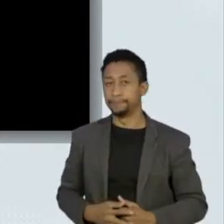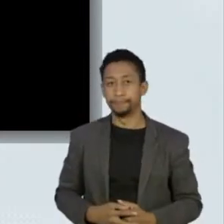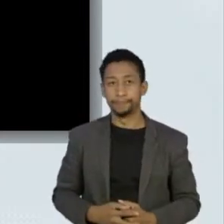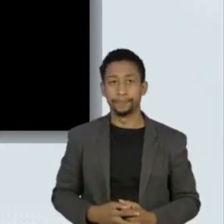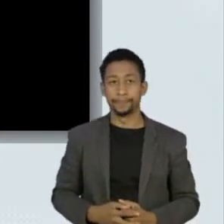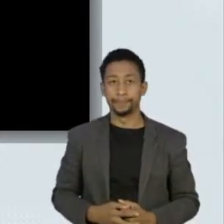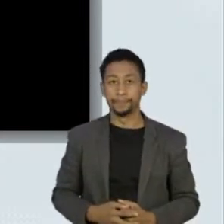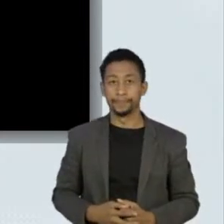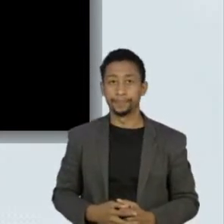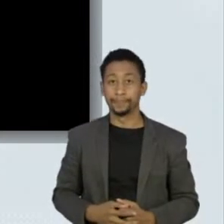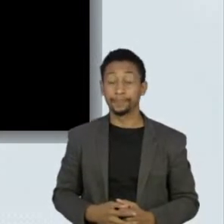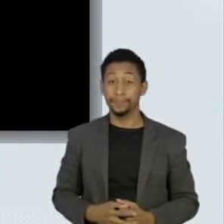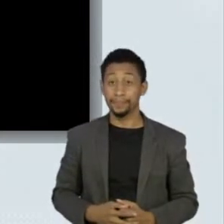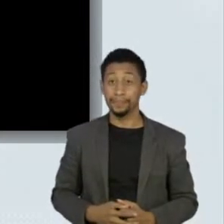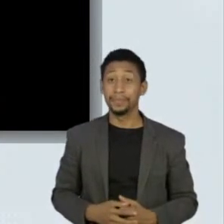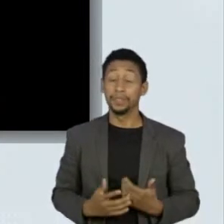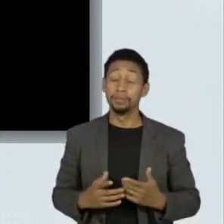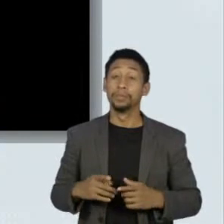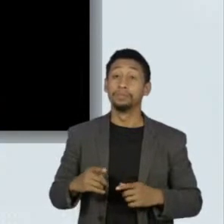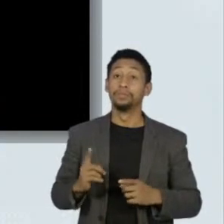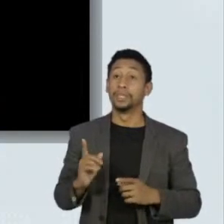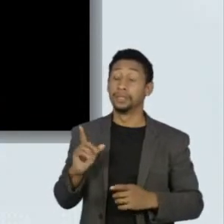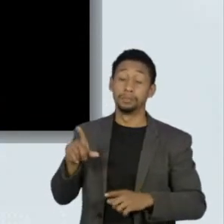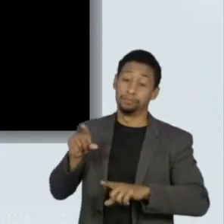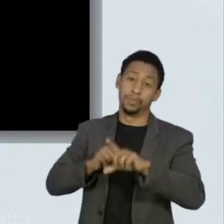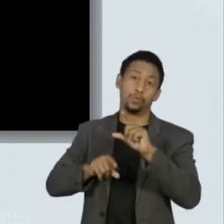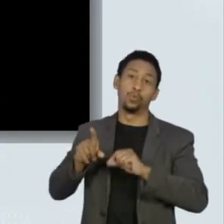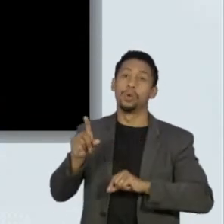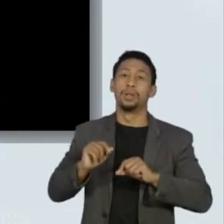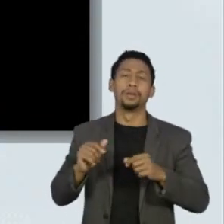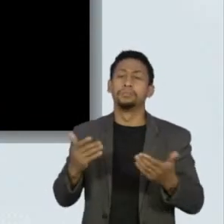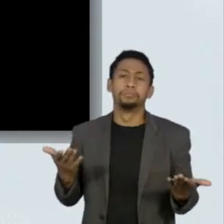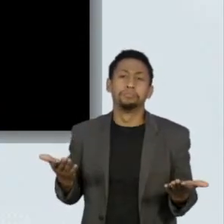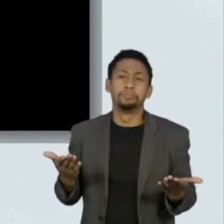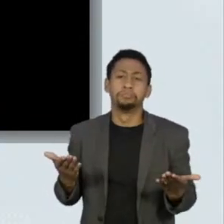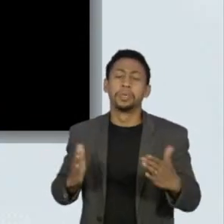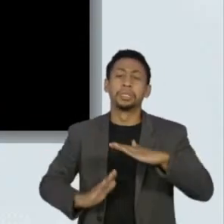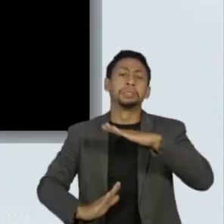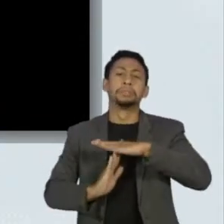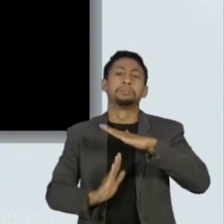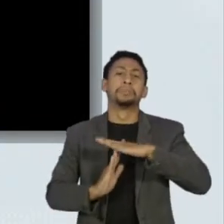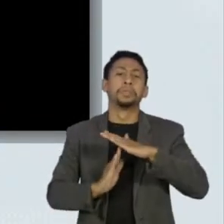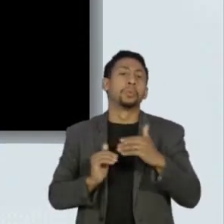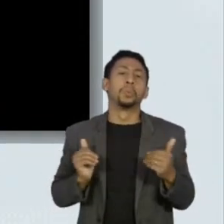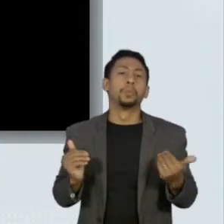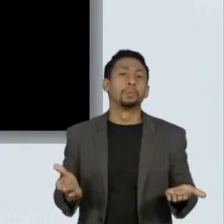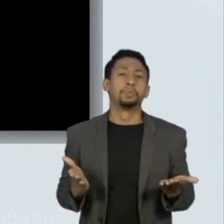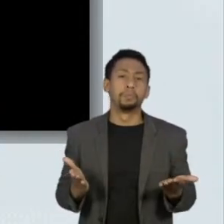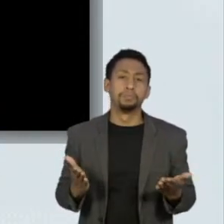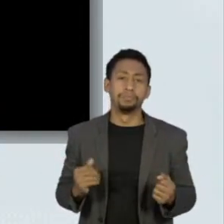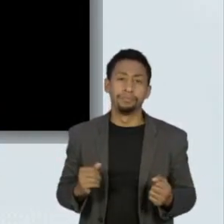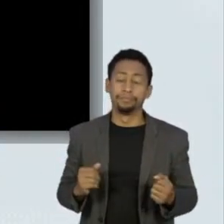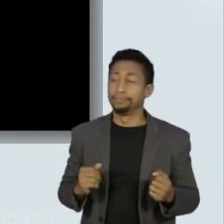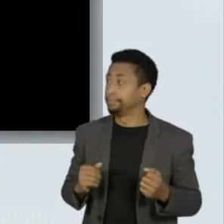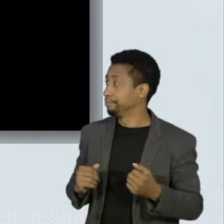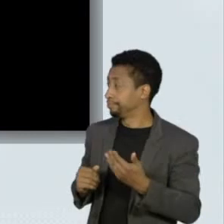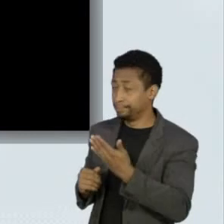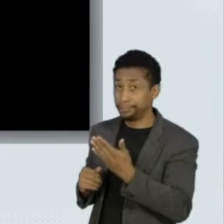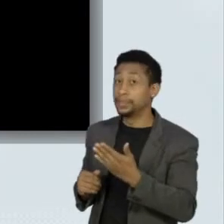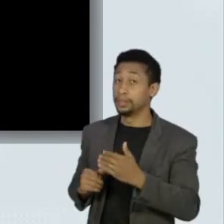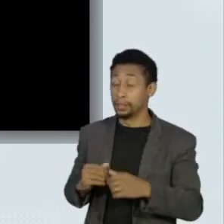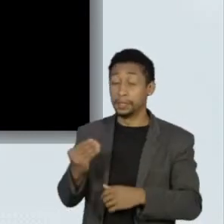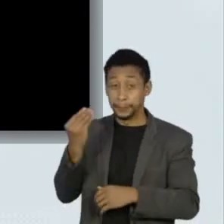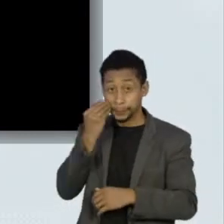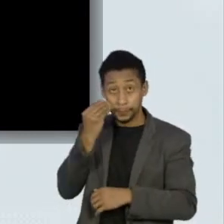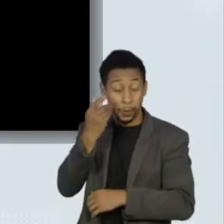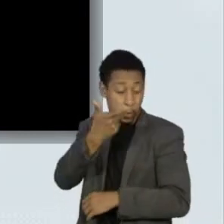E aqui nós tínhamos que fazer uma escolha, aonde colocar o limite. O que realmente queríamos da vacina?